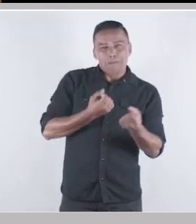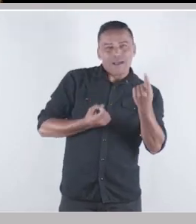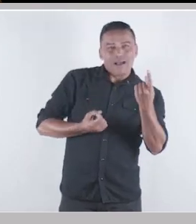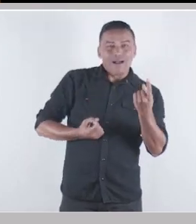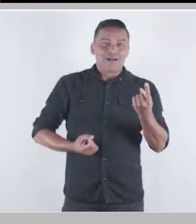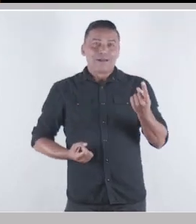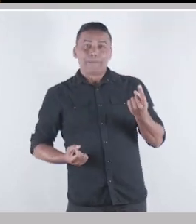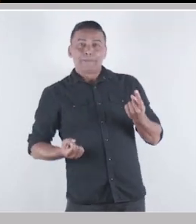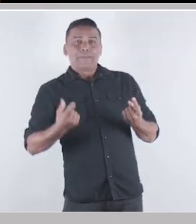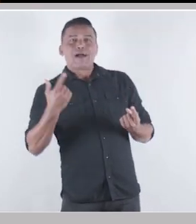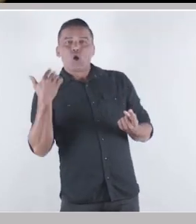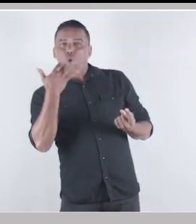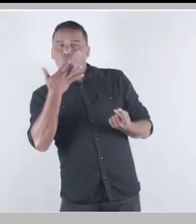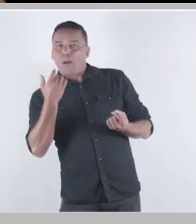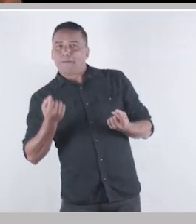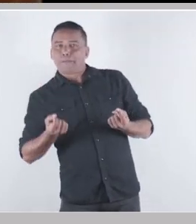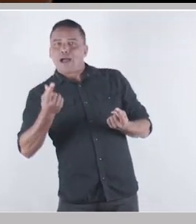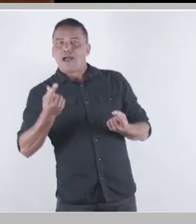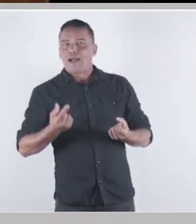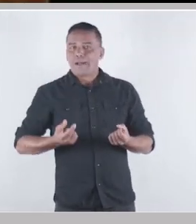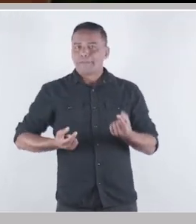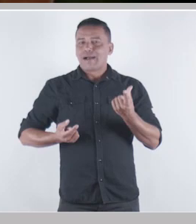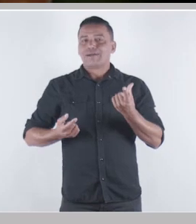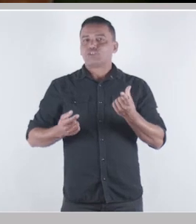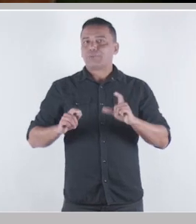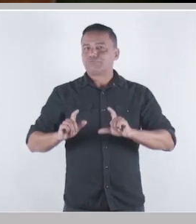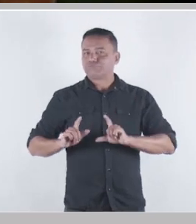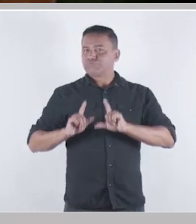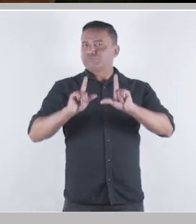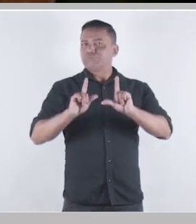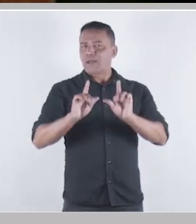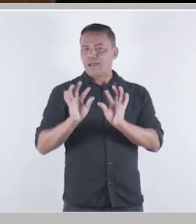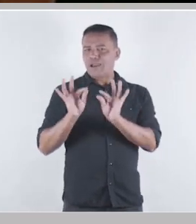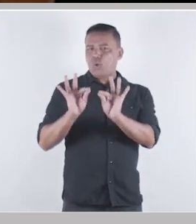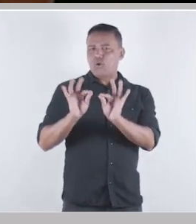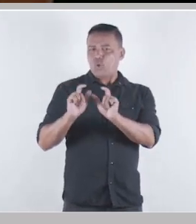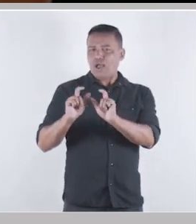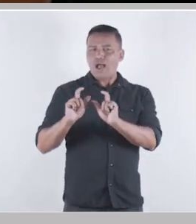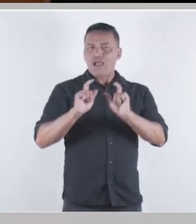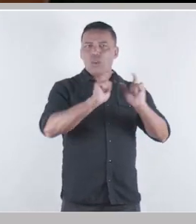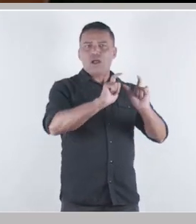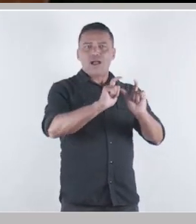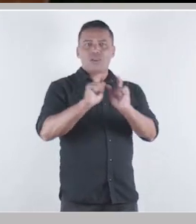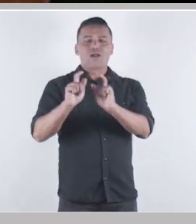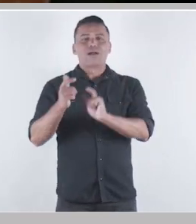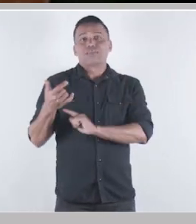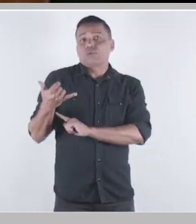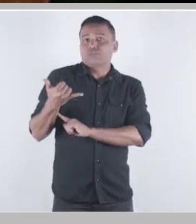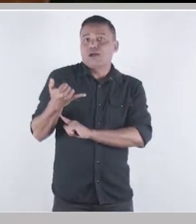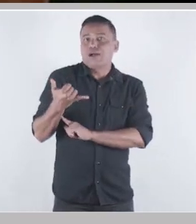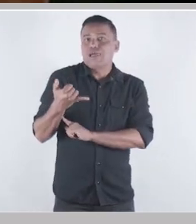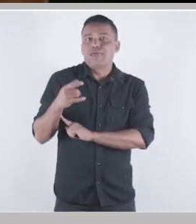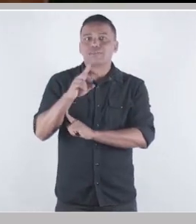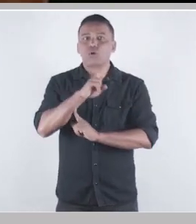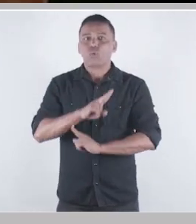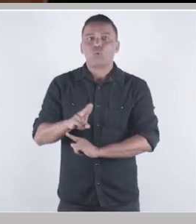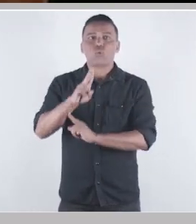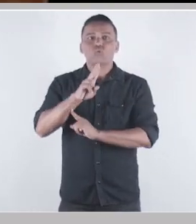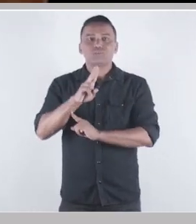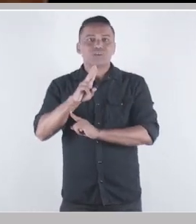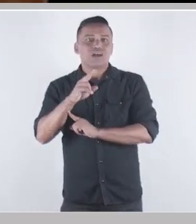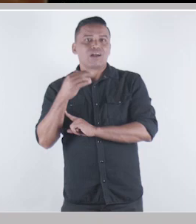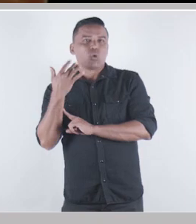para destacar alguns pontos. Eu estou aplicando umas canetas que utilizam tons de